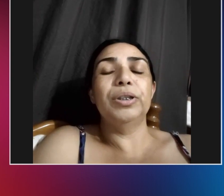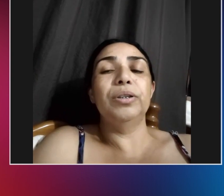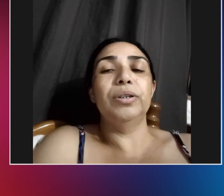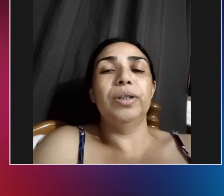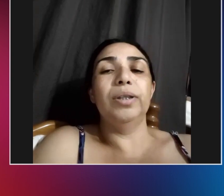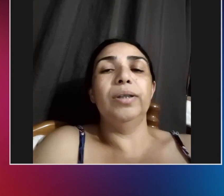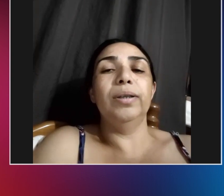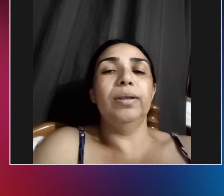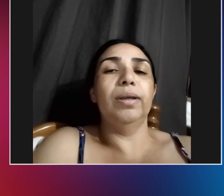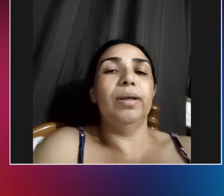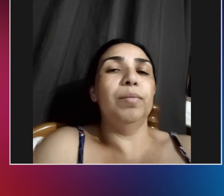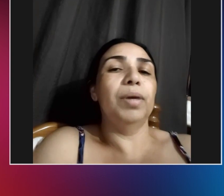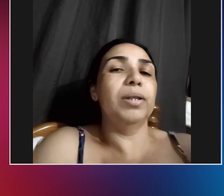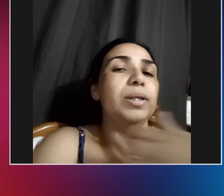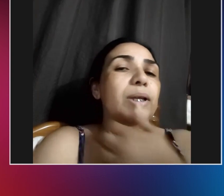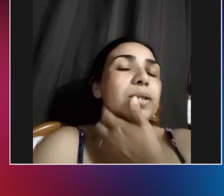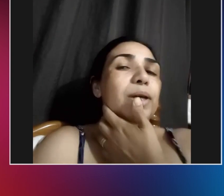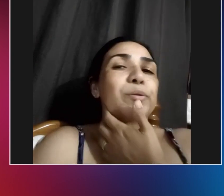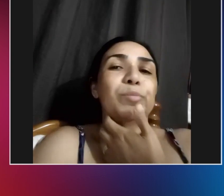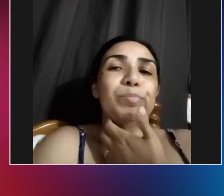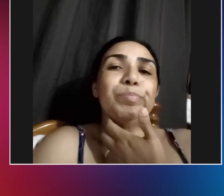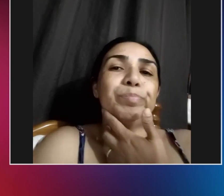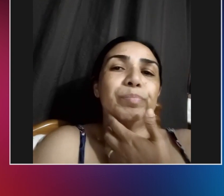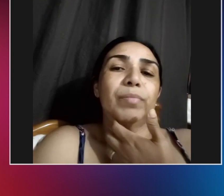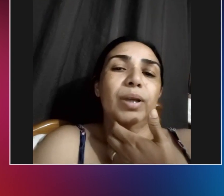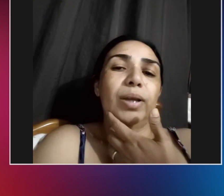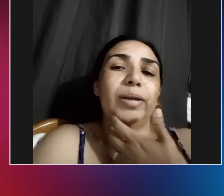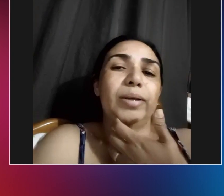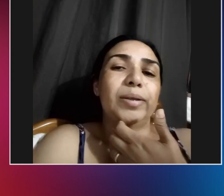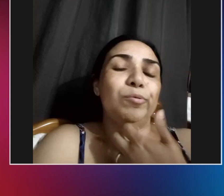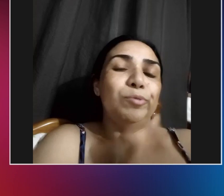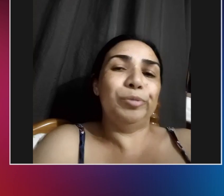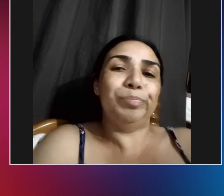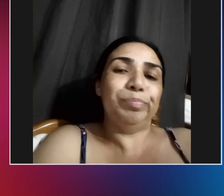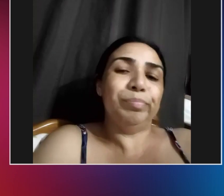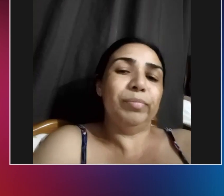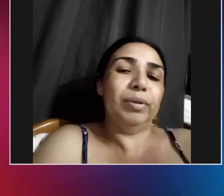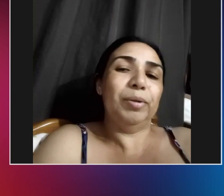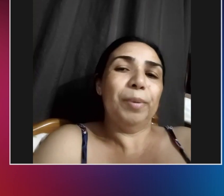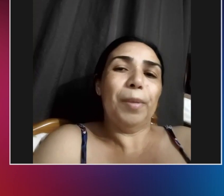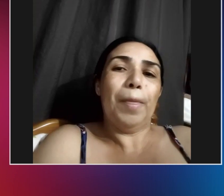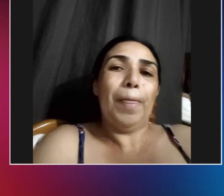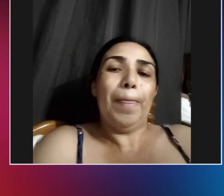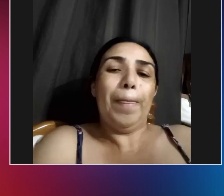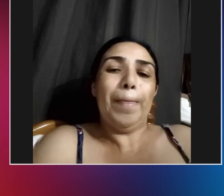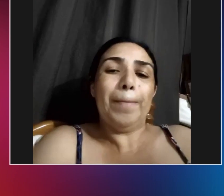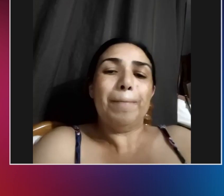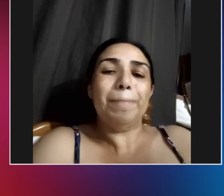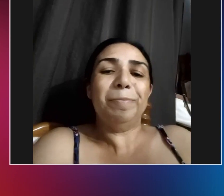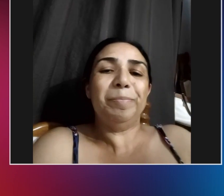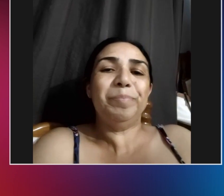gente tinha que ter mais esse acesso na área da saúde. Verdade.